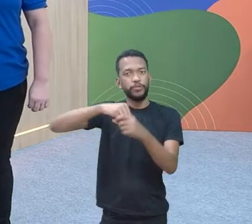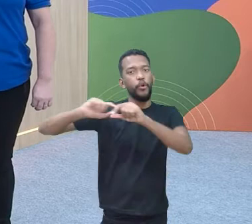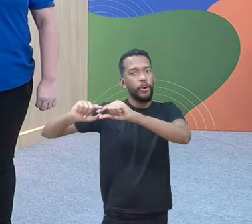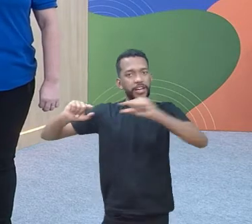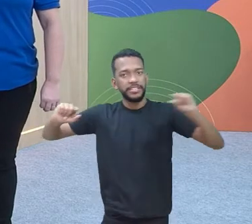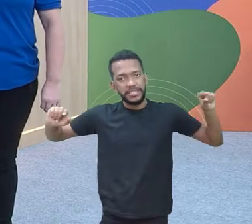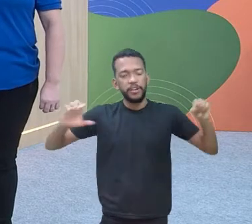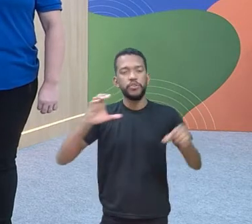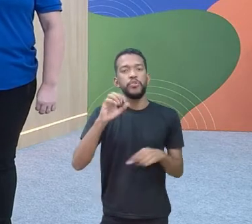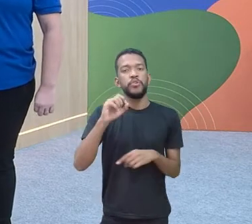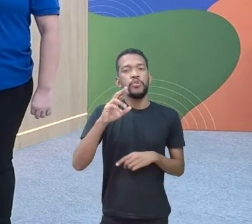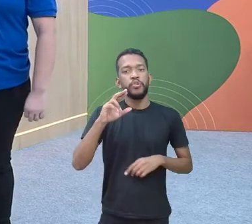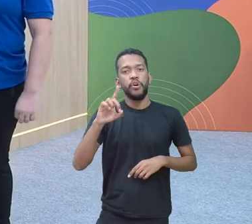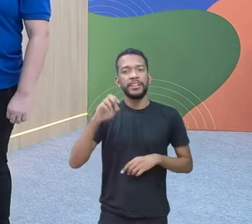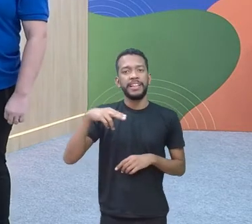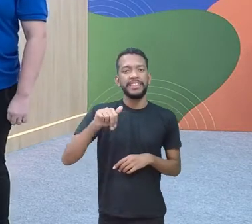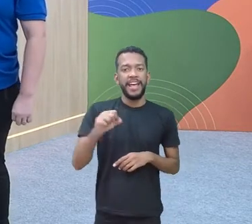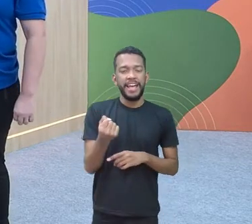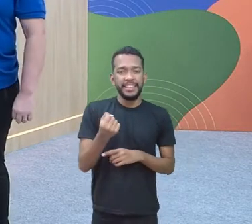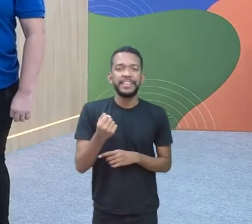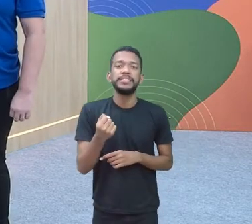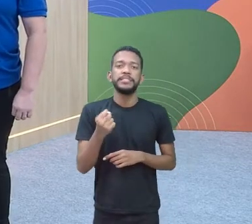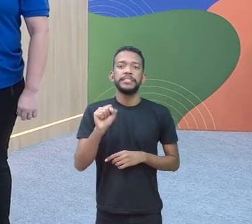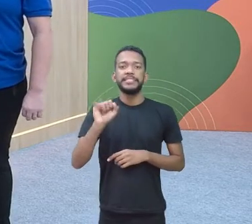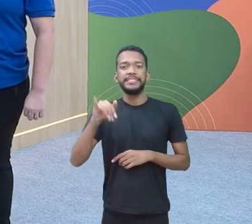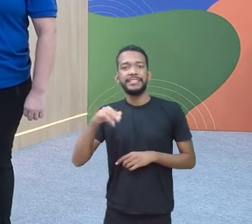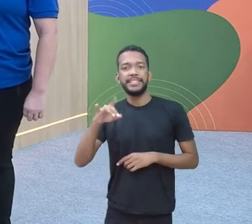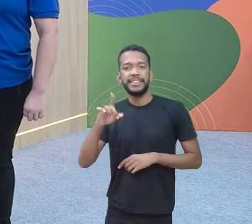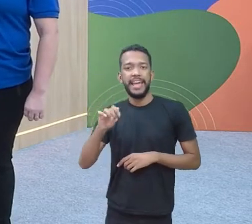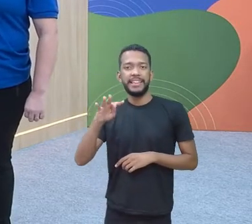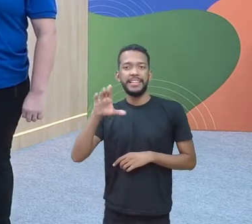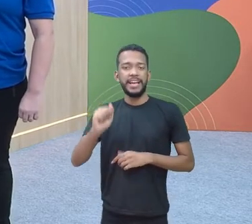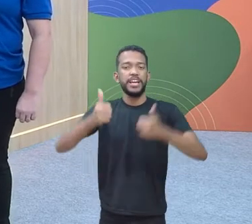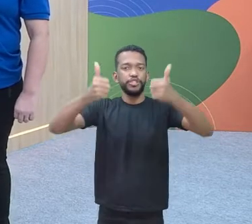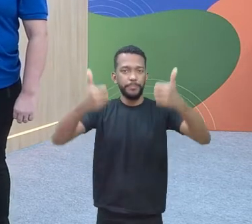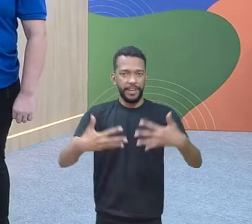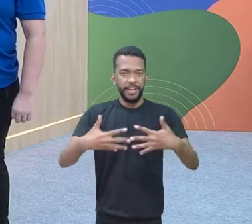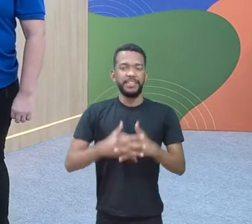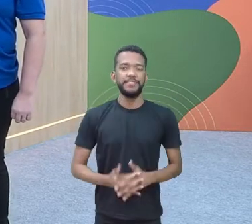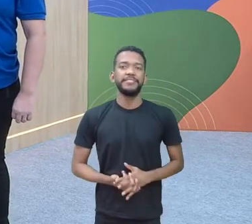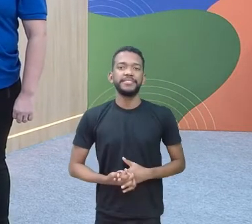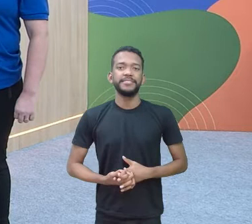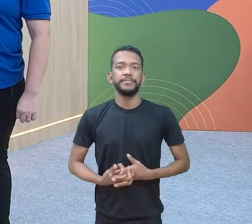coordenadas sindéticas explicativas, ok?